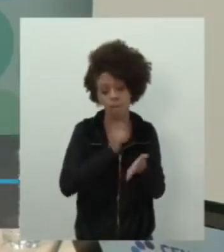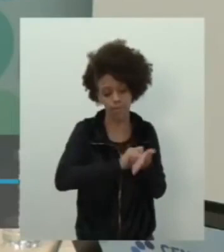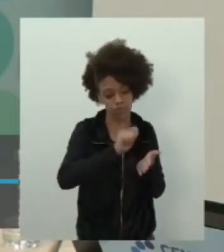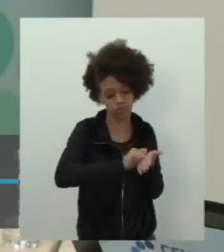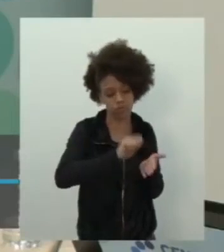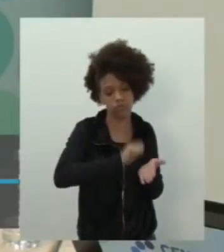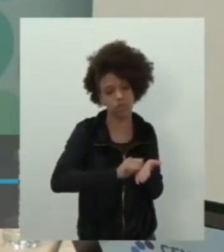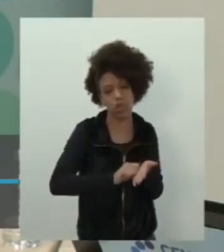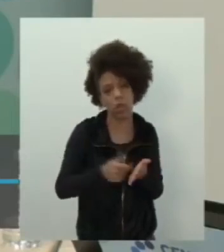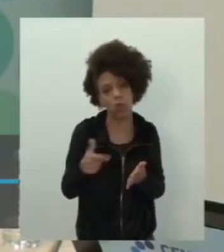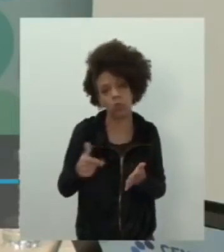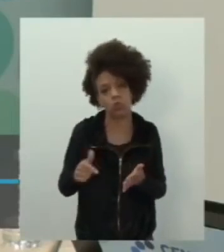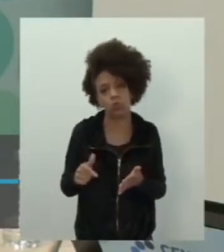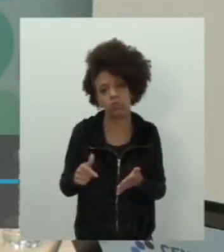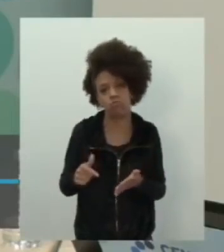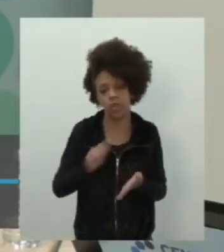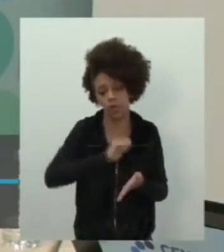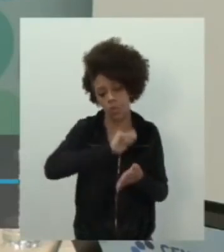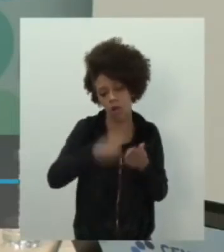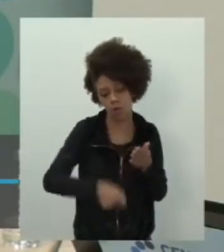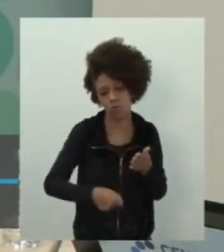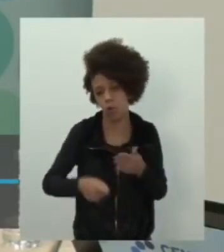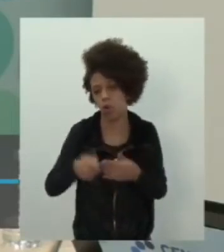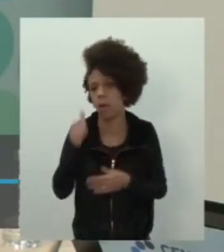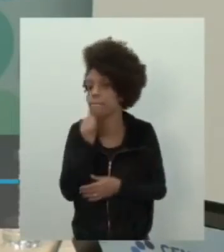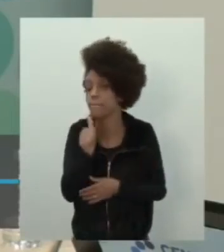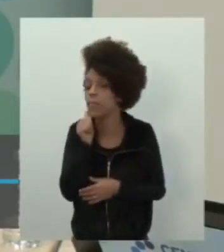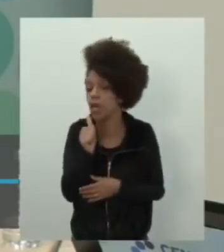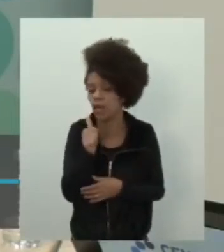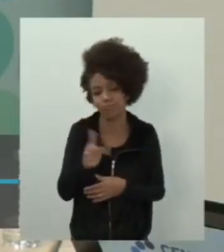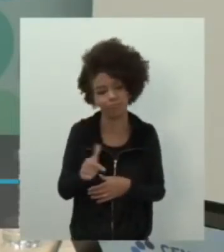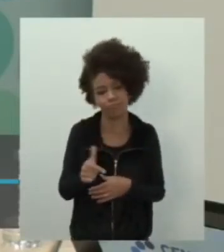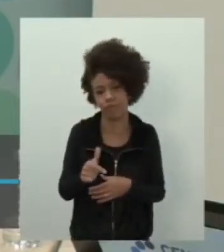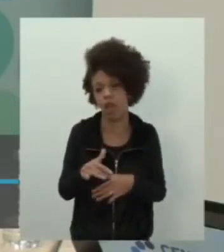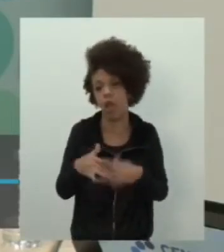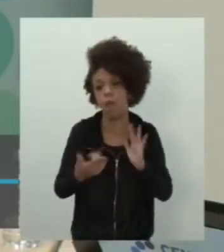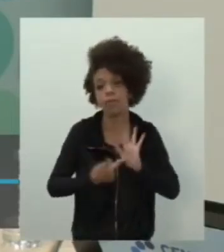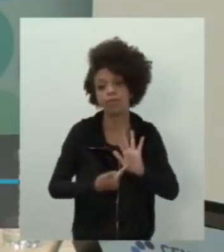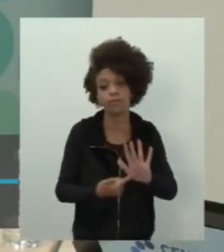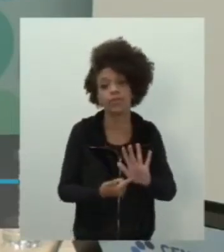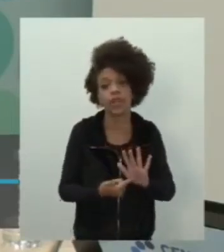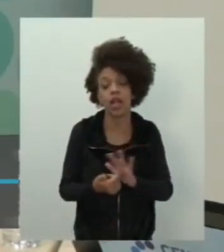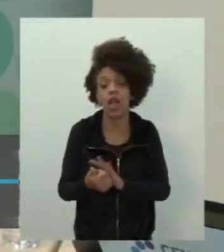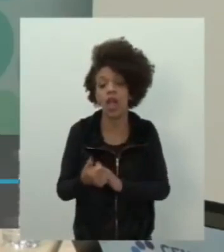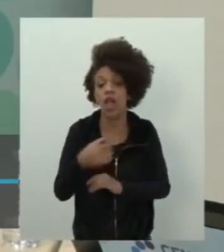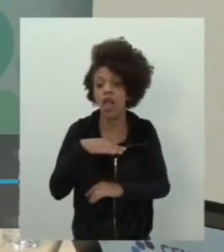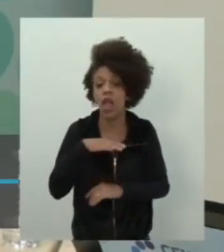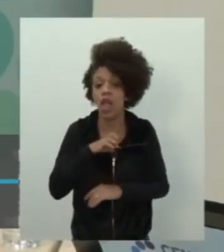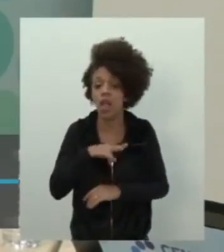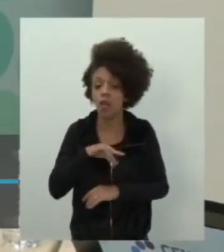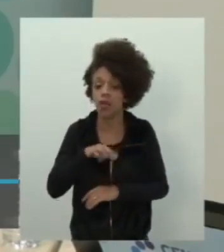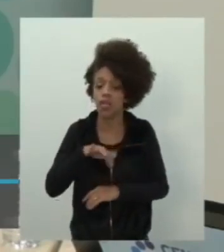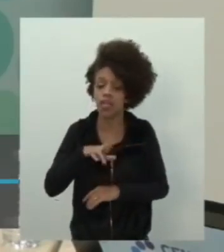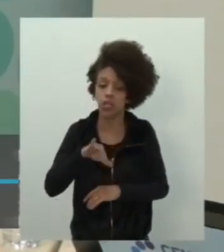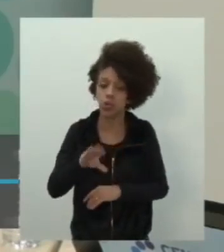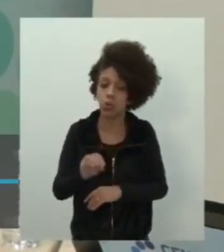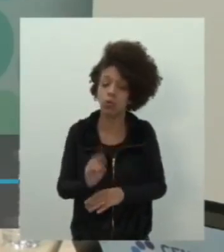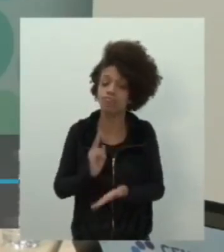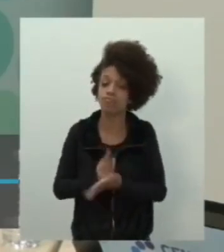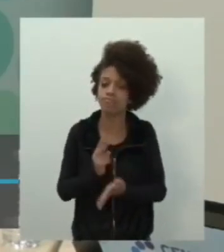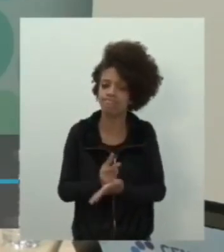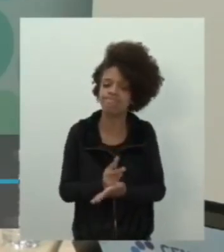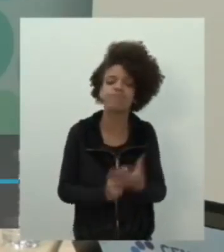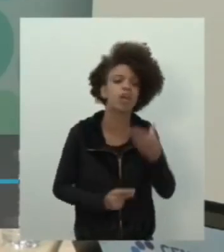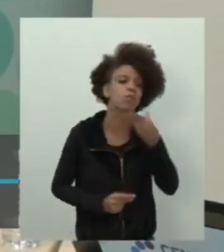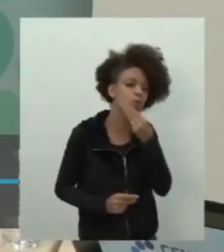cantigas, trovadorismos compostas por mulheres. Quando eu falo de eu lírico feminino, eu lírico masculino, sempre é o